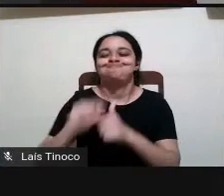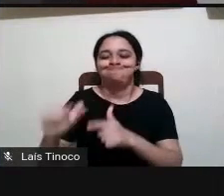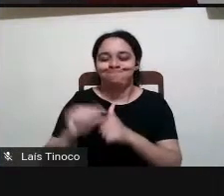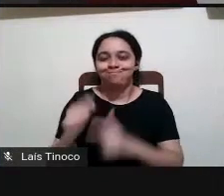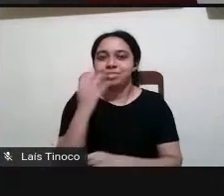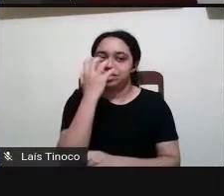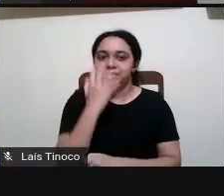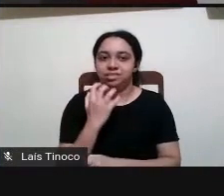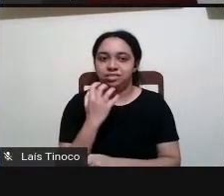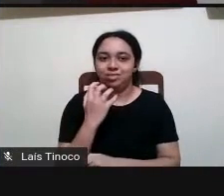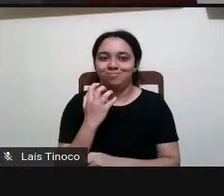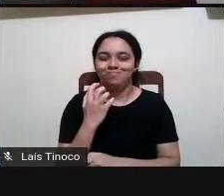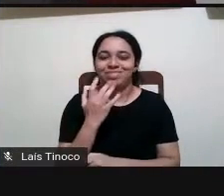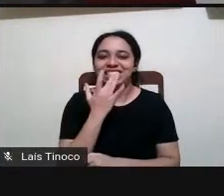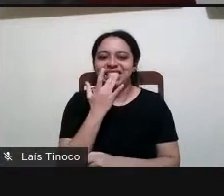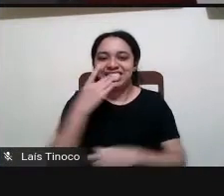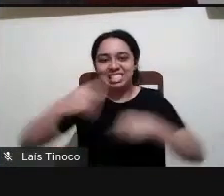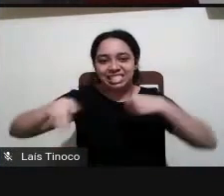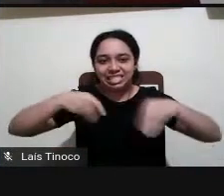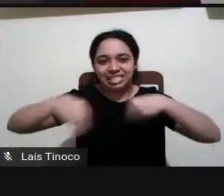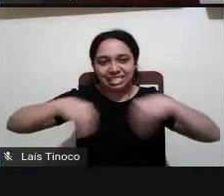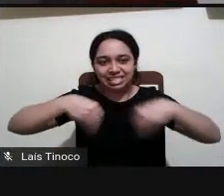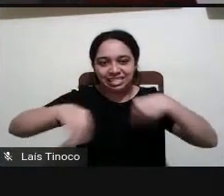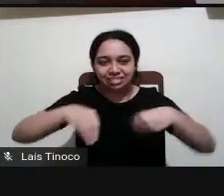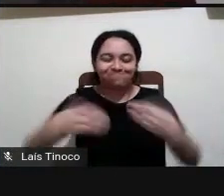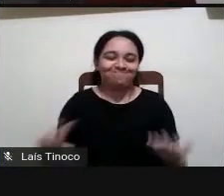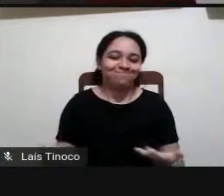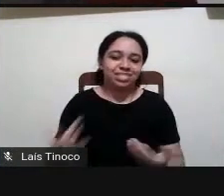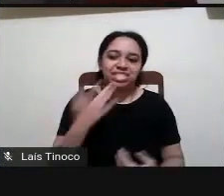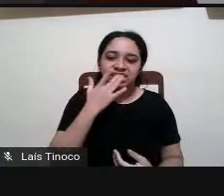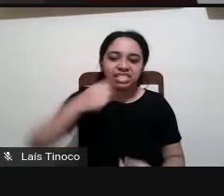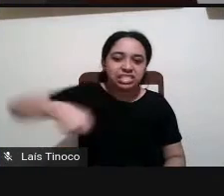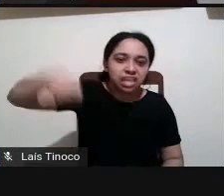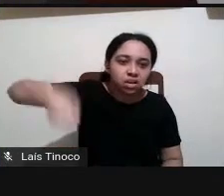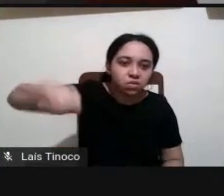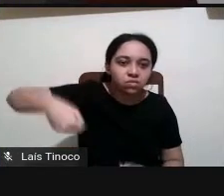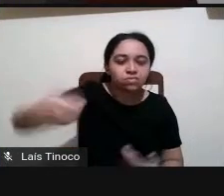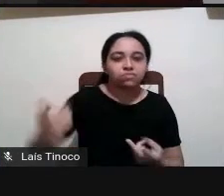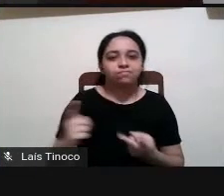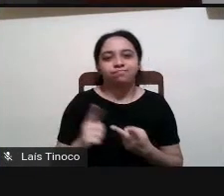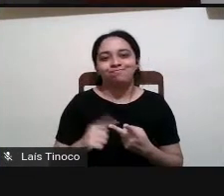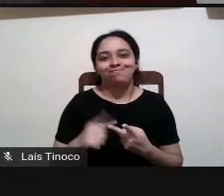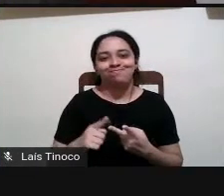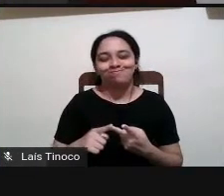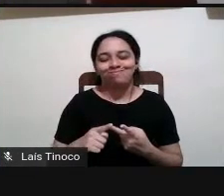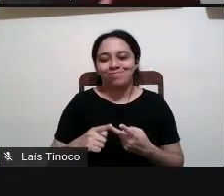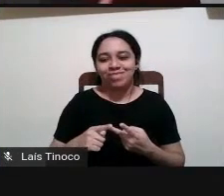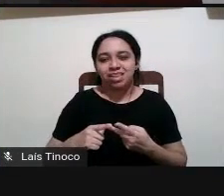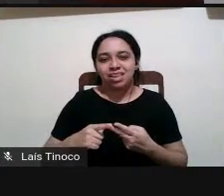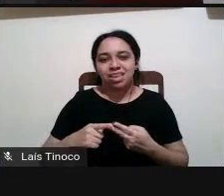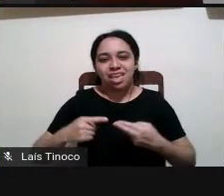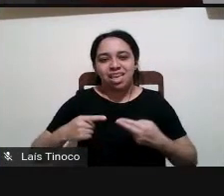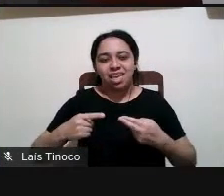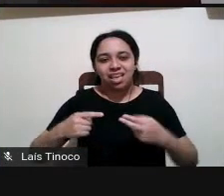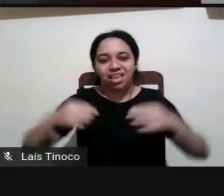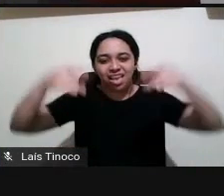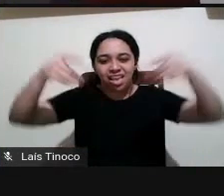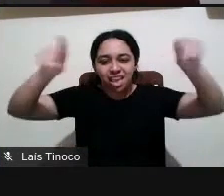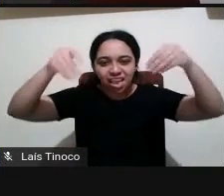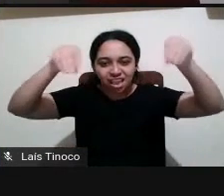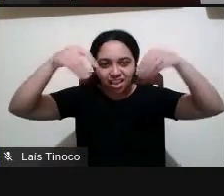poluição plástica. Então, você encontrava sacolas, você encontrava resto de redes, você encontrava